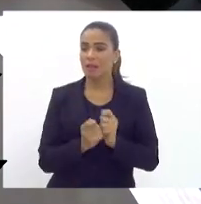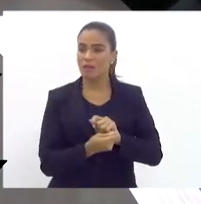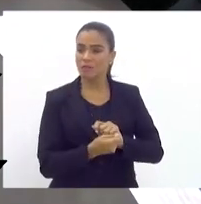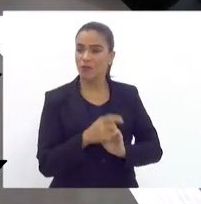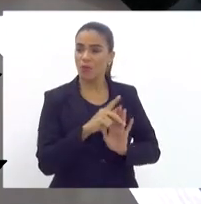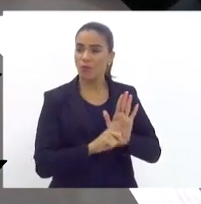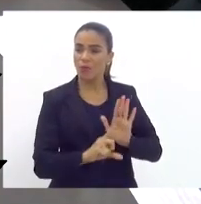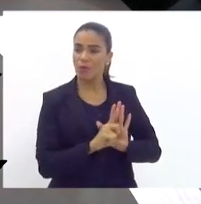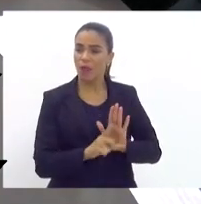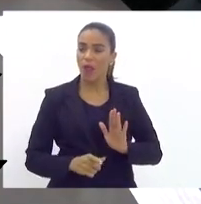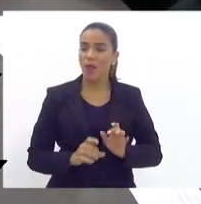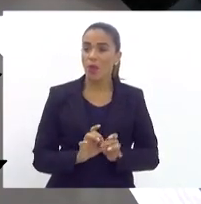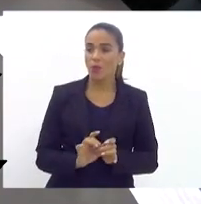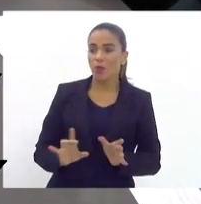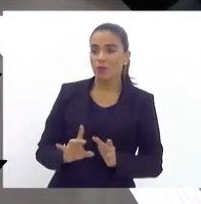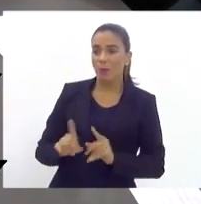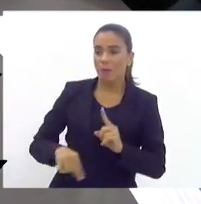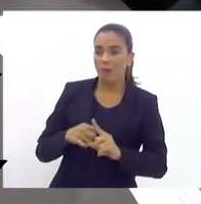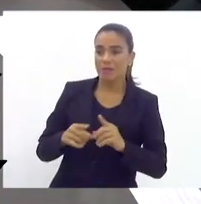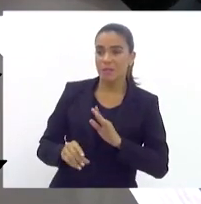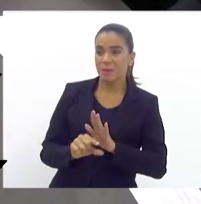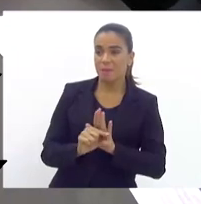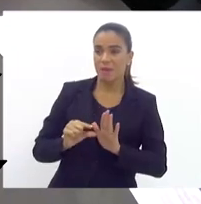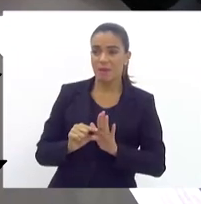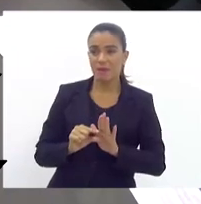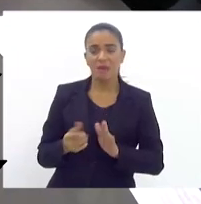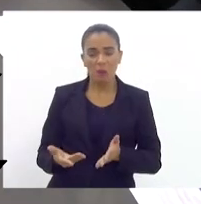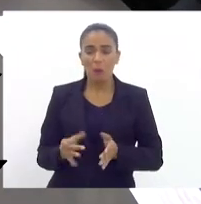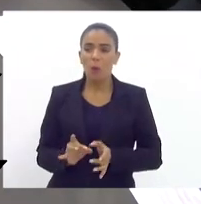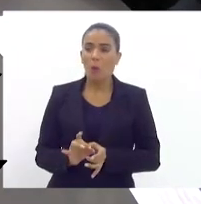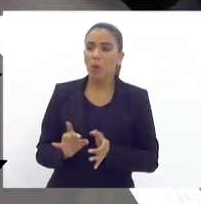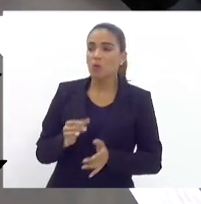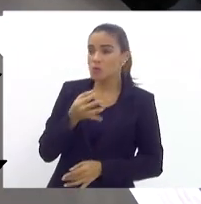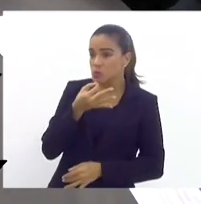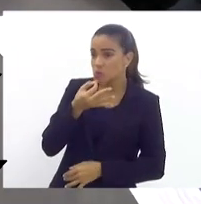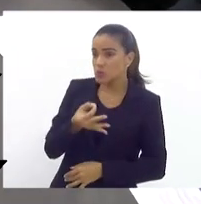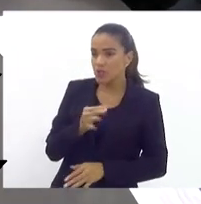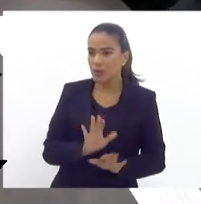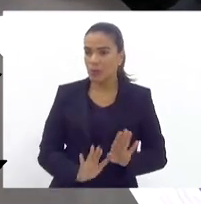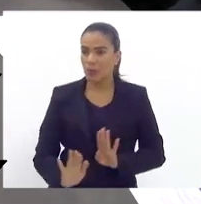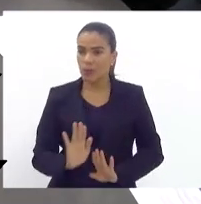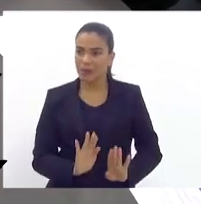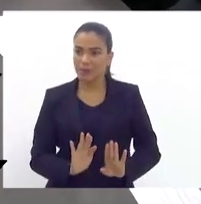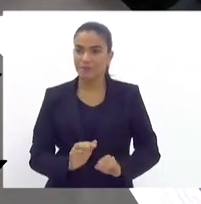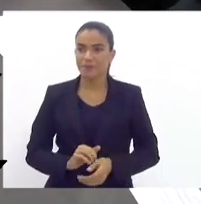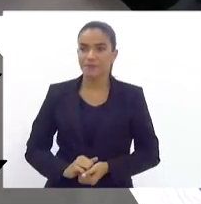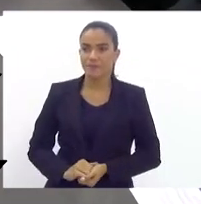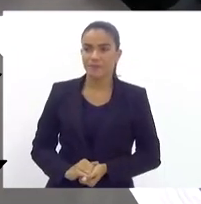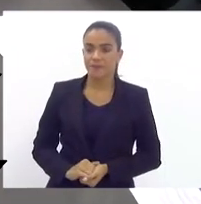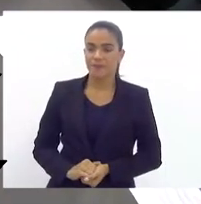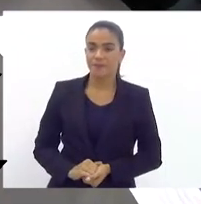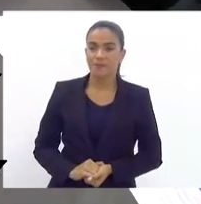em autorizativo em sua emenda. Então, eu apenas gostaria de sugerir esse cuidado.